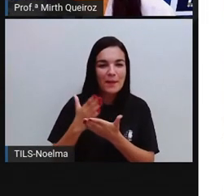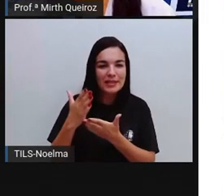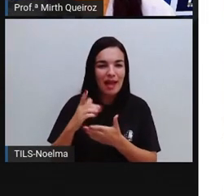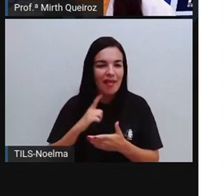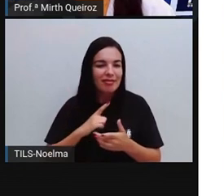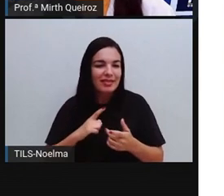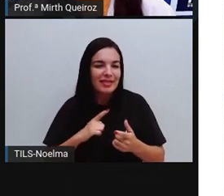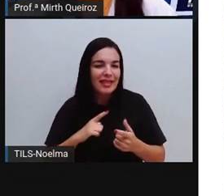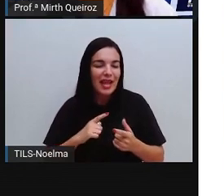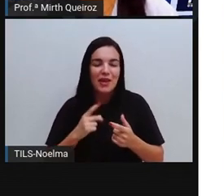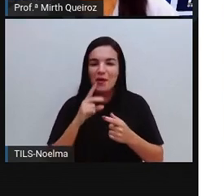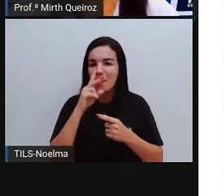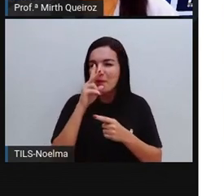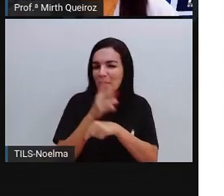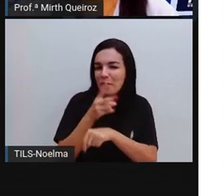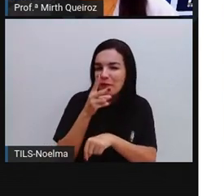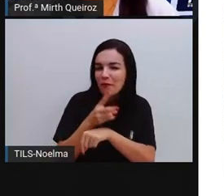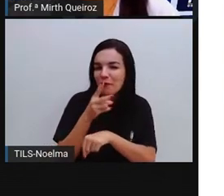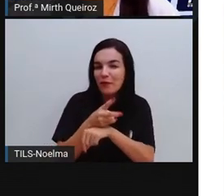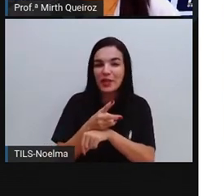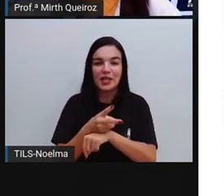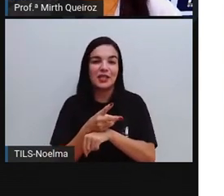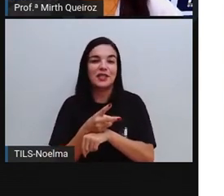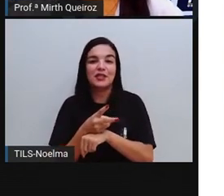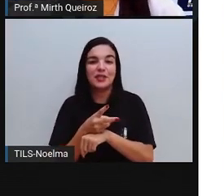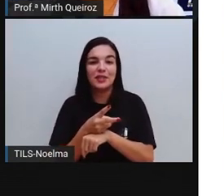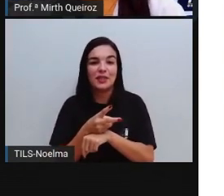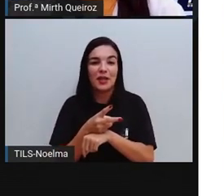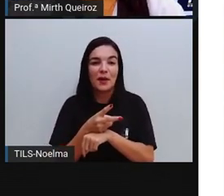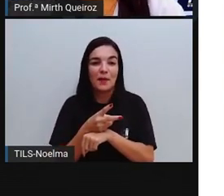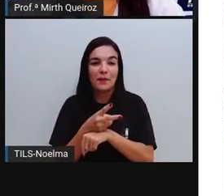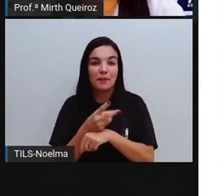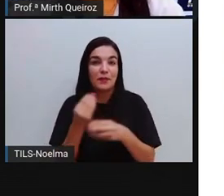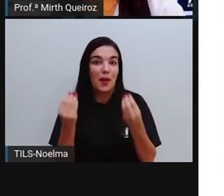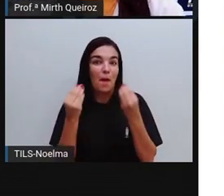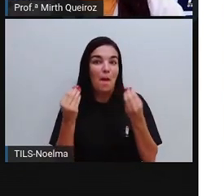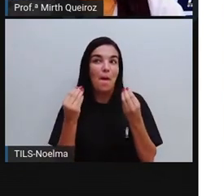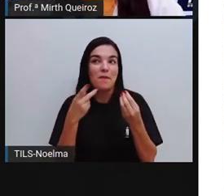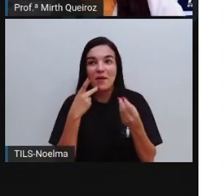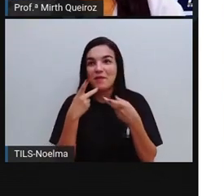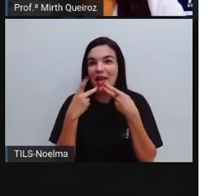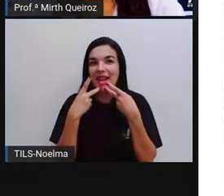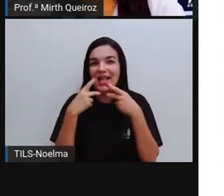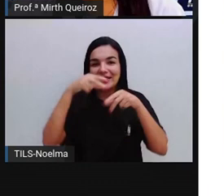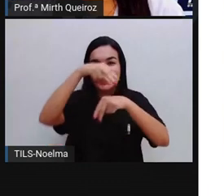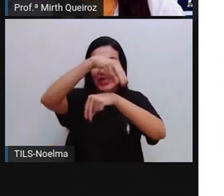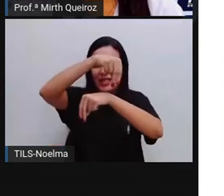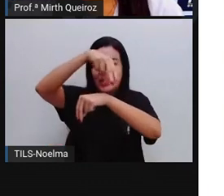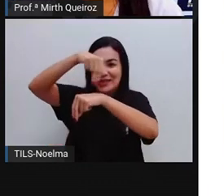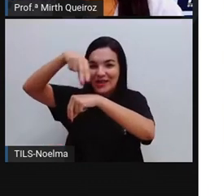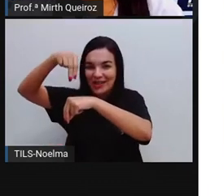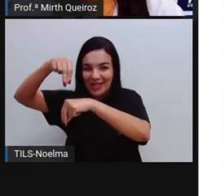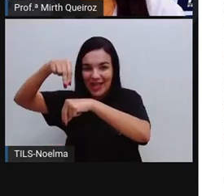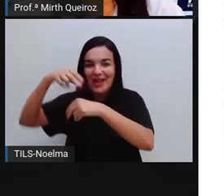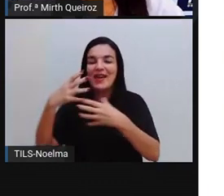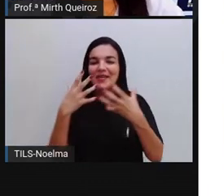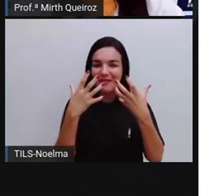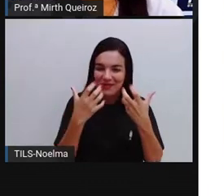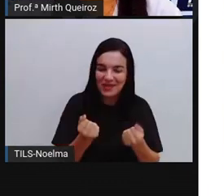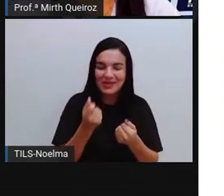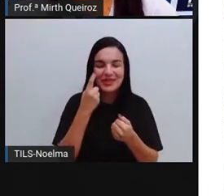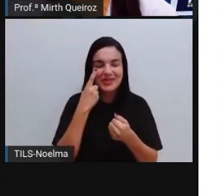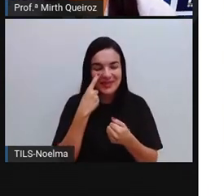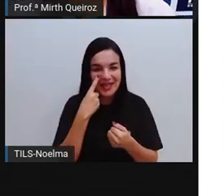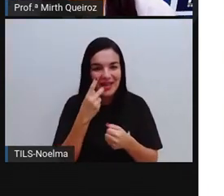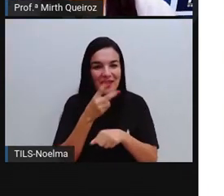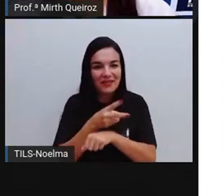trouxe aqui para vocês um vídeo, né? E como a gente vai falar de cordel, nada melhor do que a gente ouvir um próprio